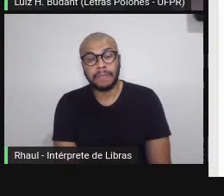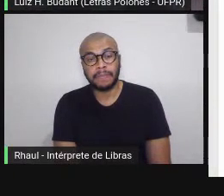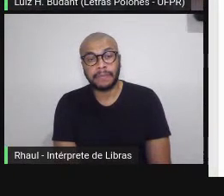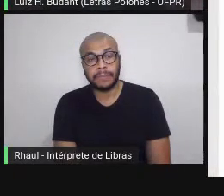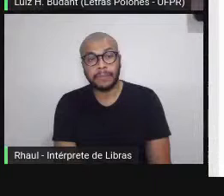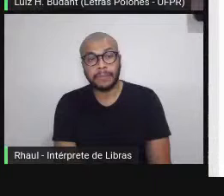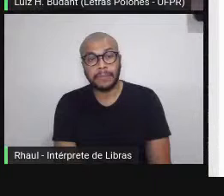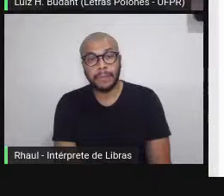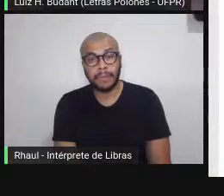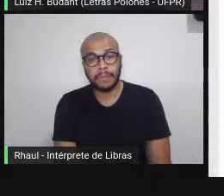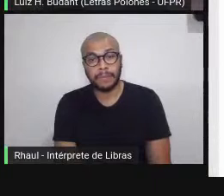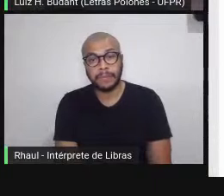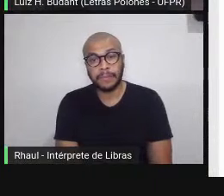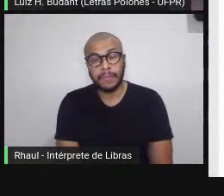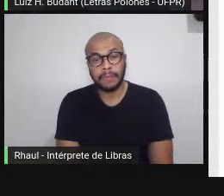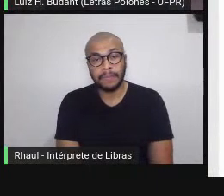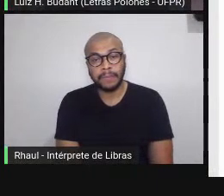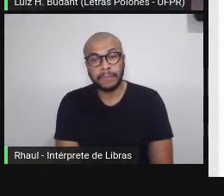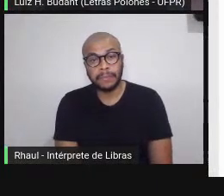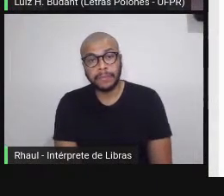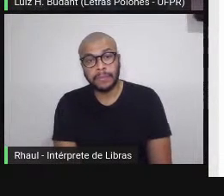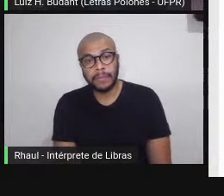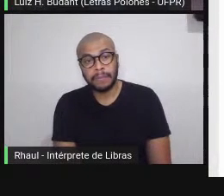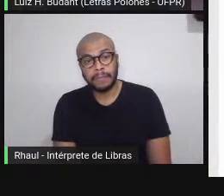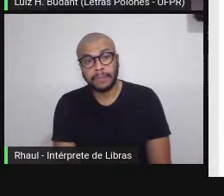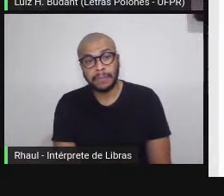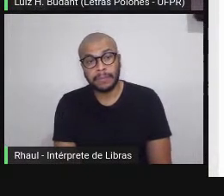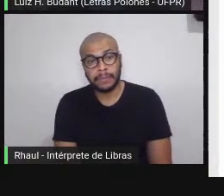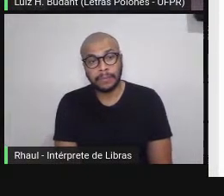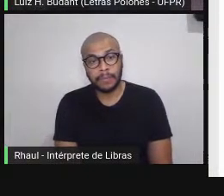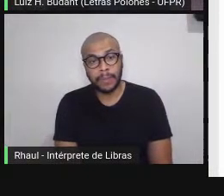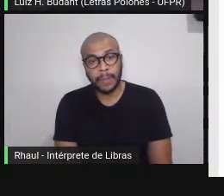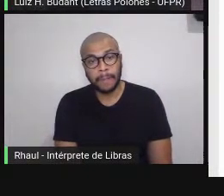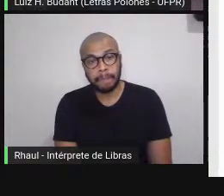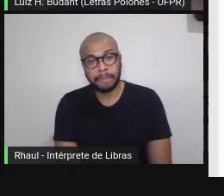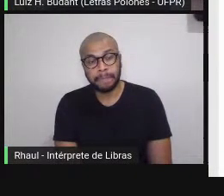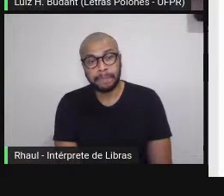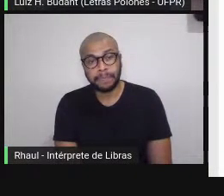pan Gucio, nie ma pana Gucia, tak jak to jest gość, nie ma gościa.